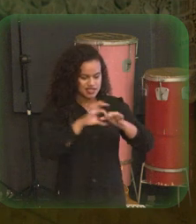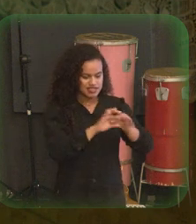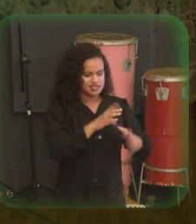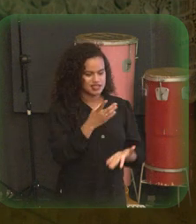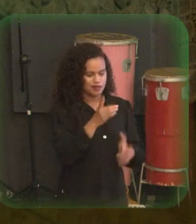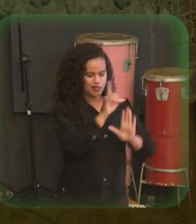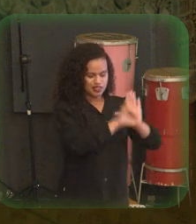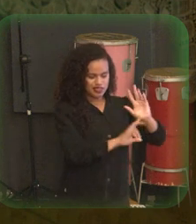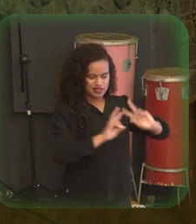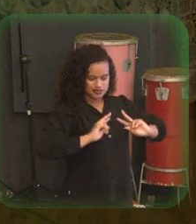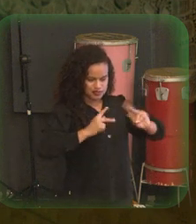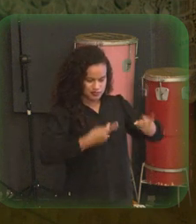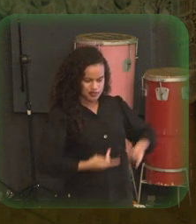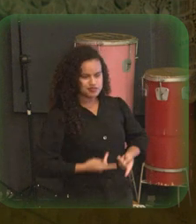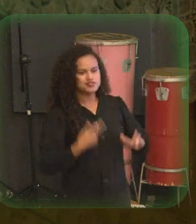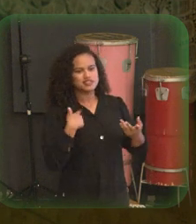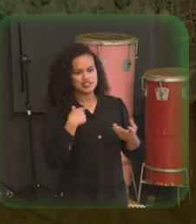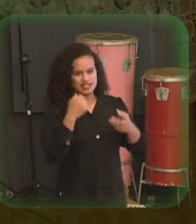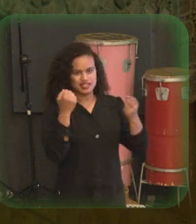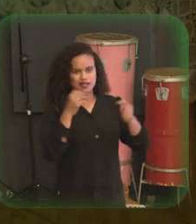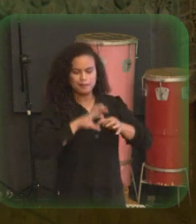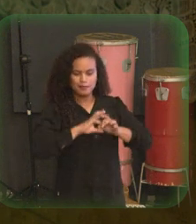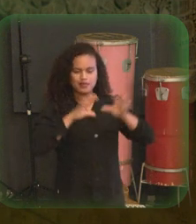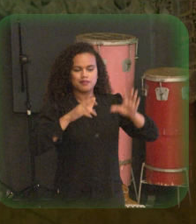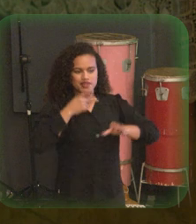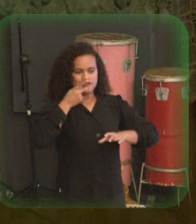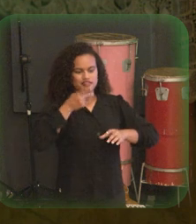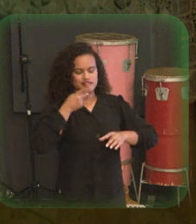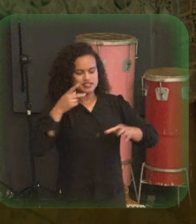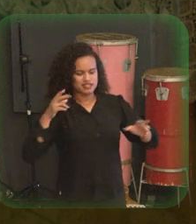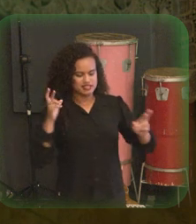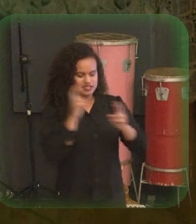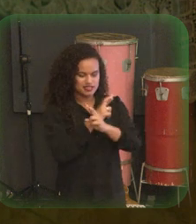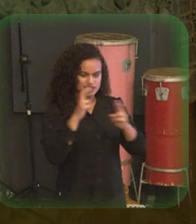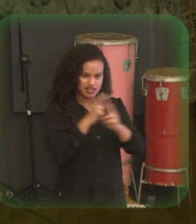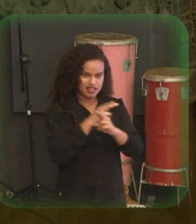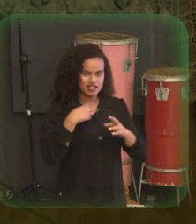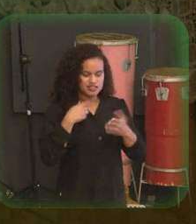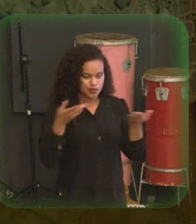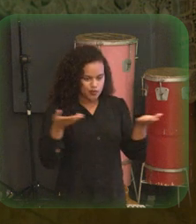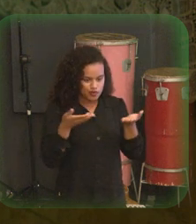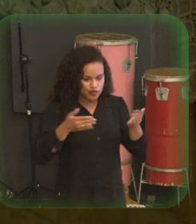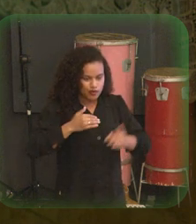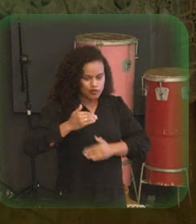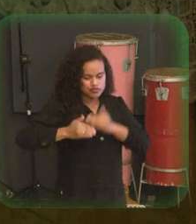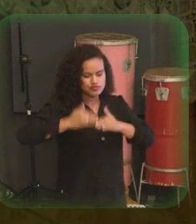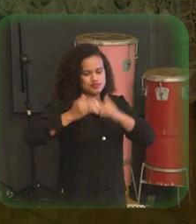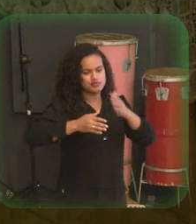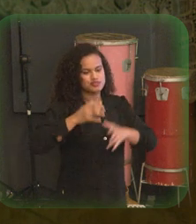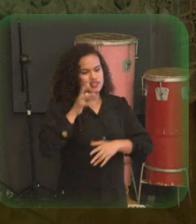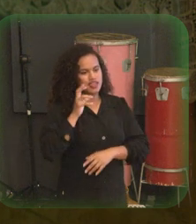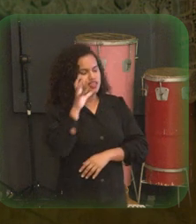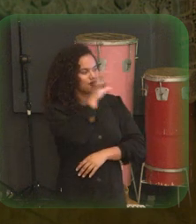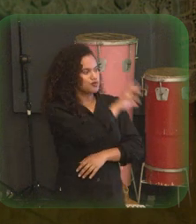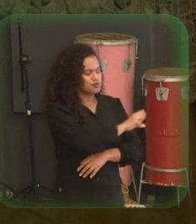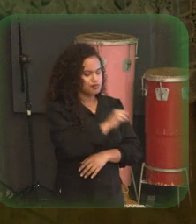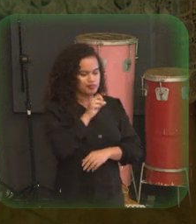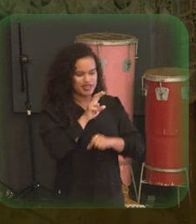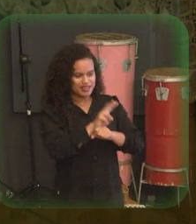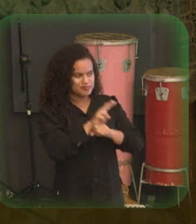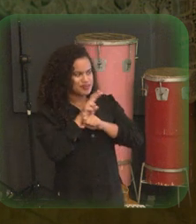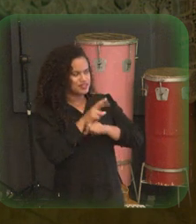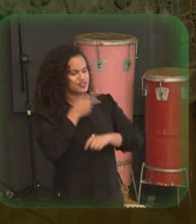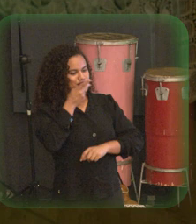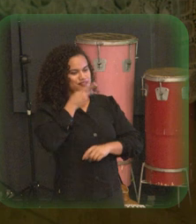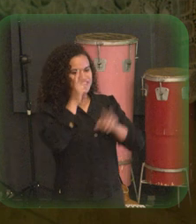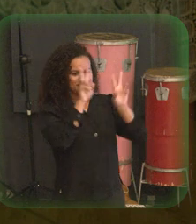permitir fazer essa relação também com aquilo que nós estamos desenvolvendo hoje. Também quero tomar emprestado muito do que foi dito aqui pelos que me antecederam, muito do